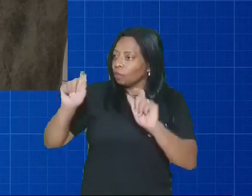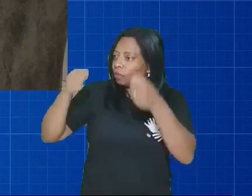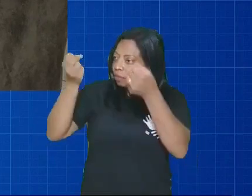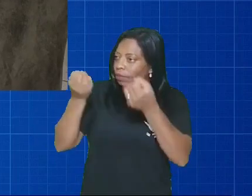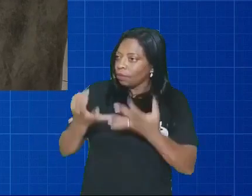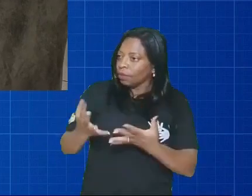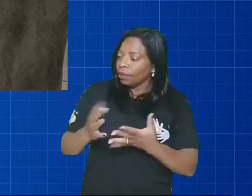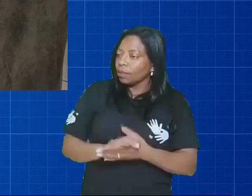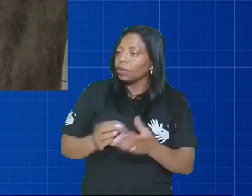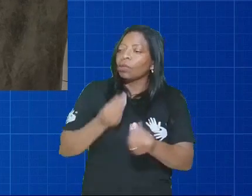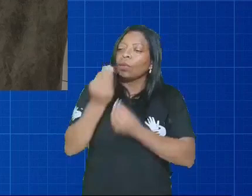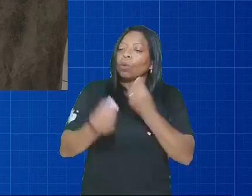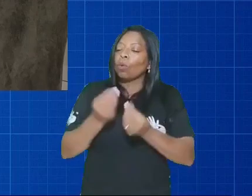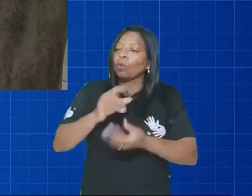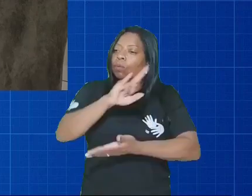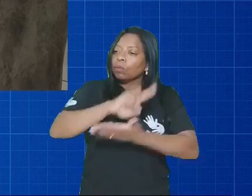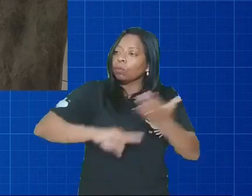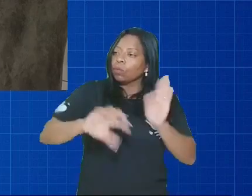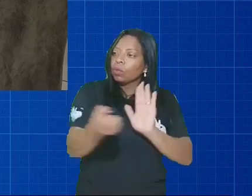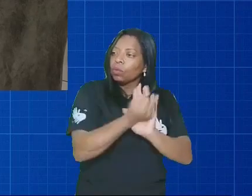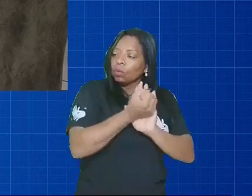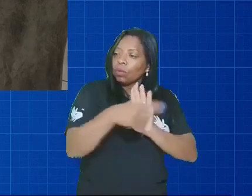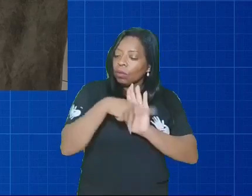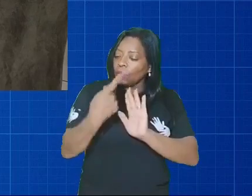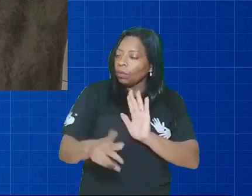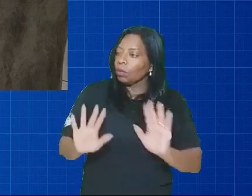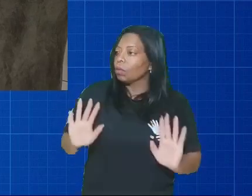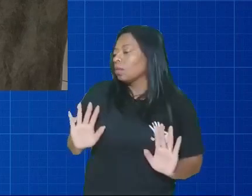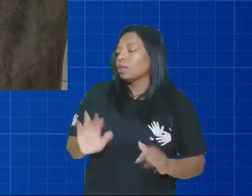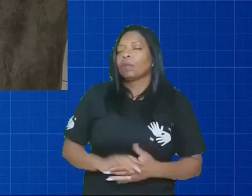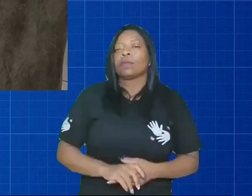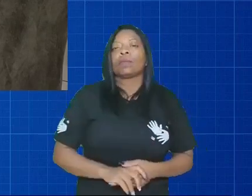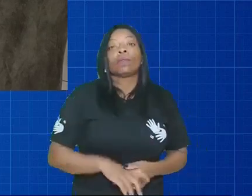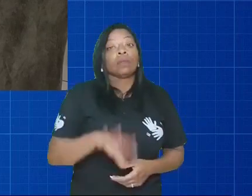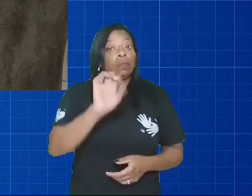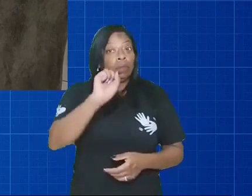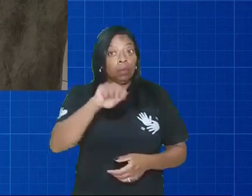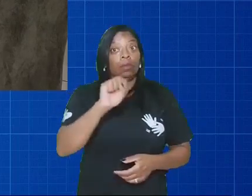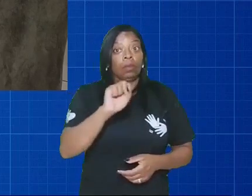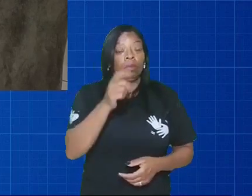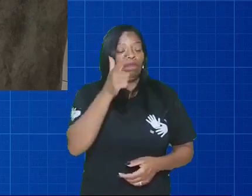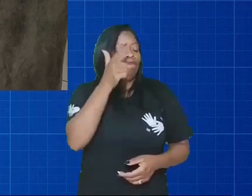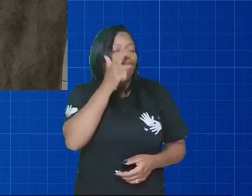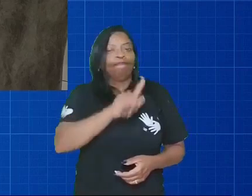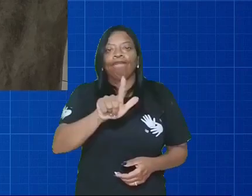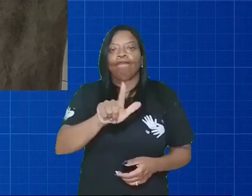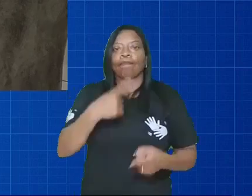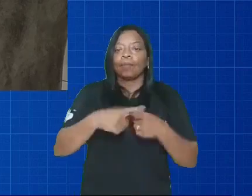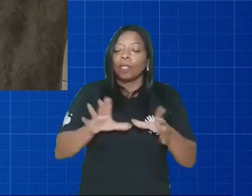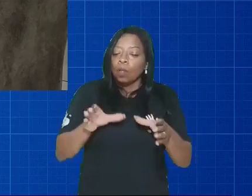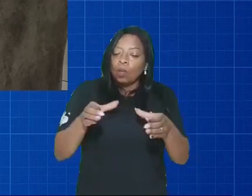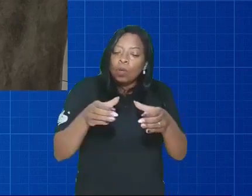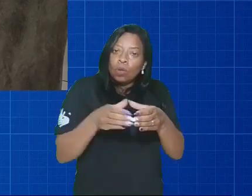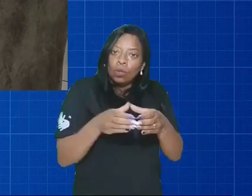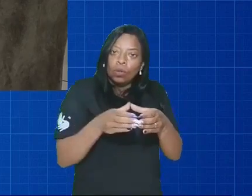um pouquinho sobre esse documento. Sim, na verdade, foi uma conquista através do grupo que a gente participa